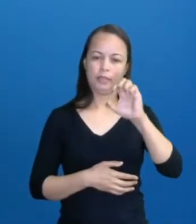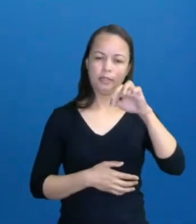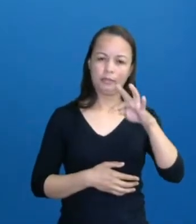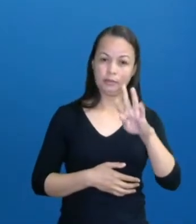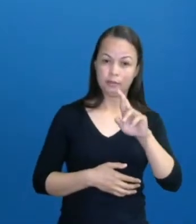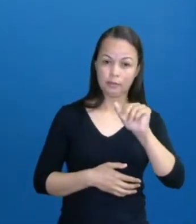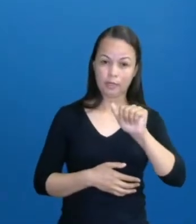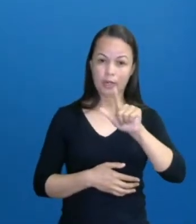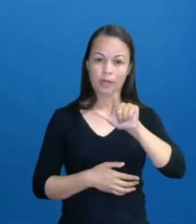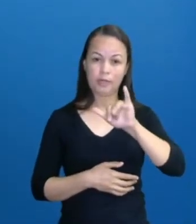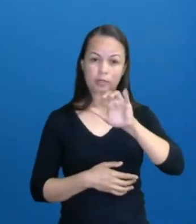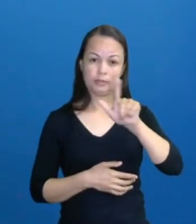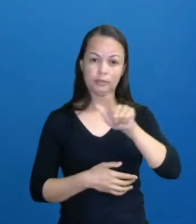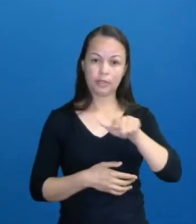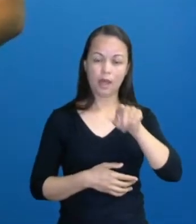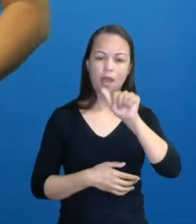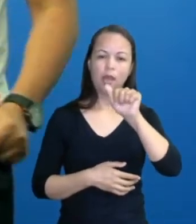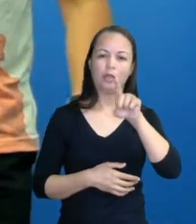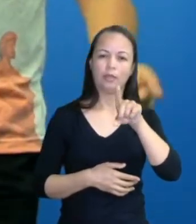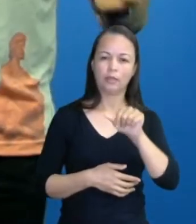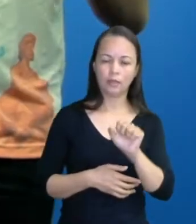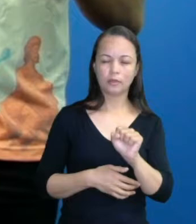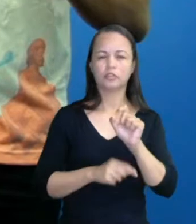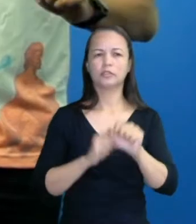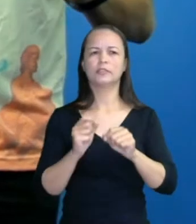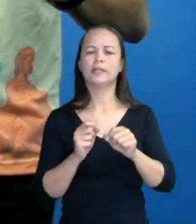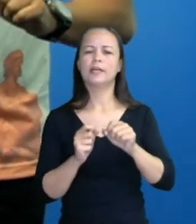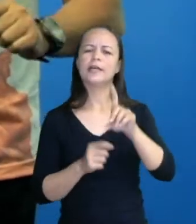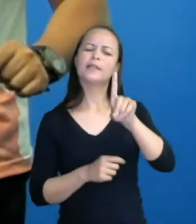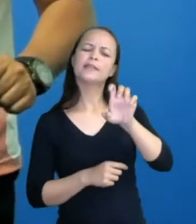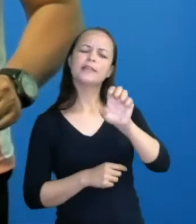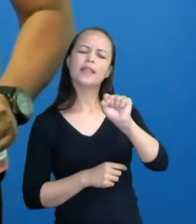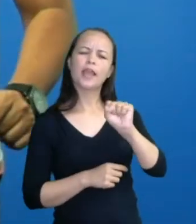nós falamos de política descentralizada